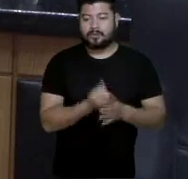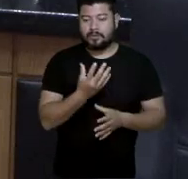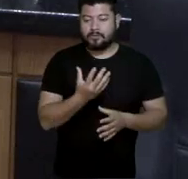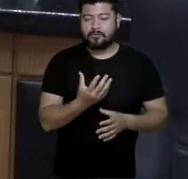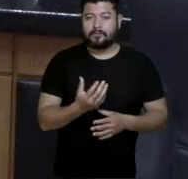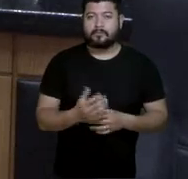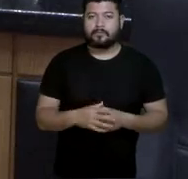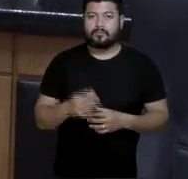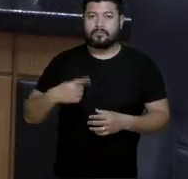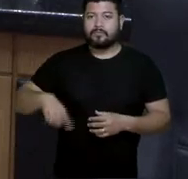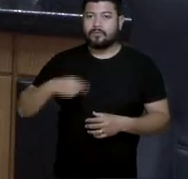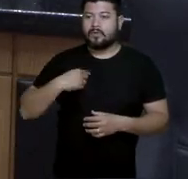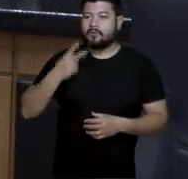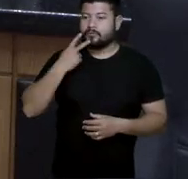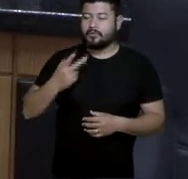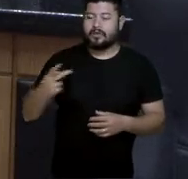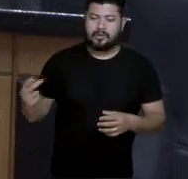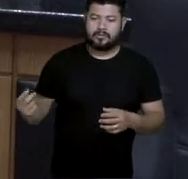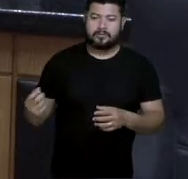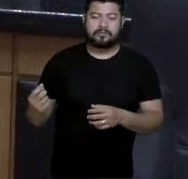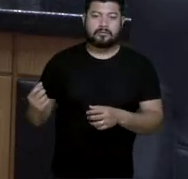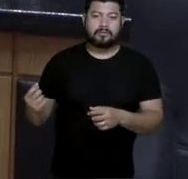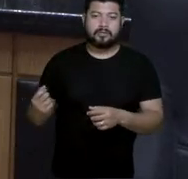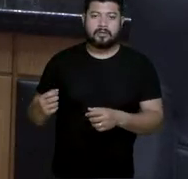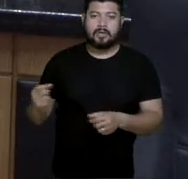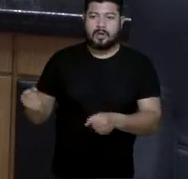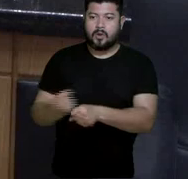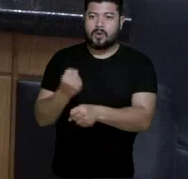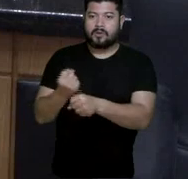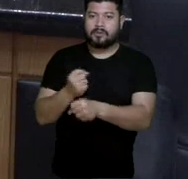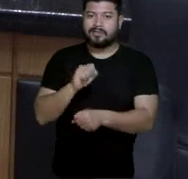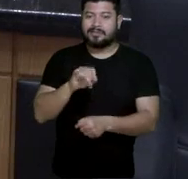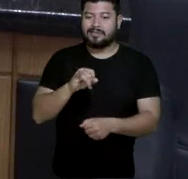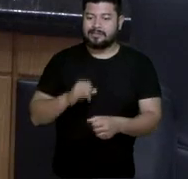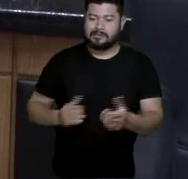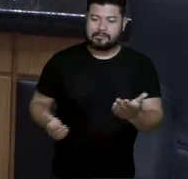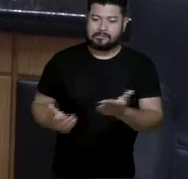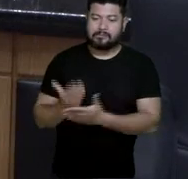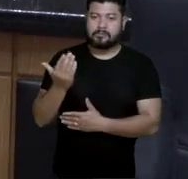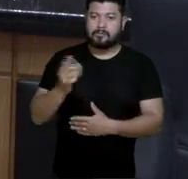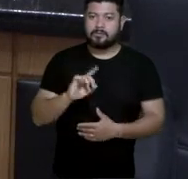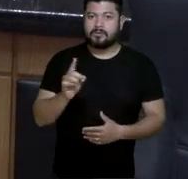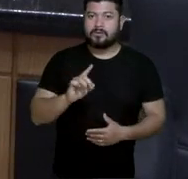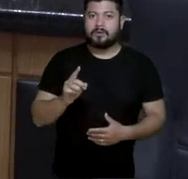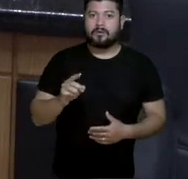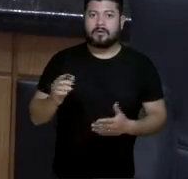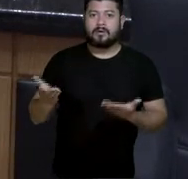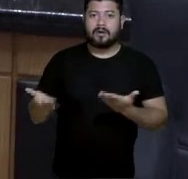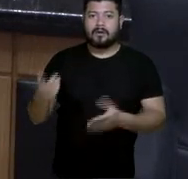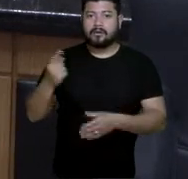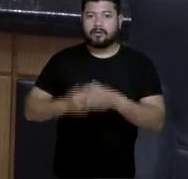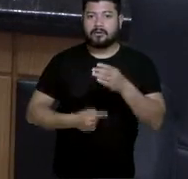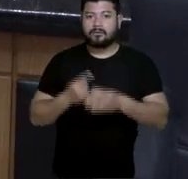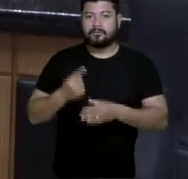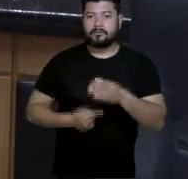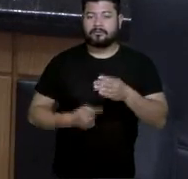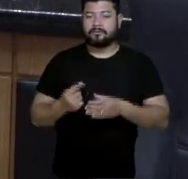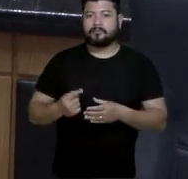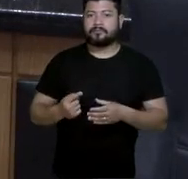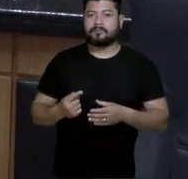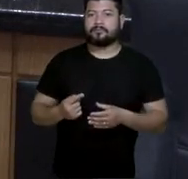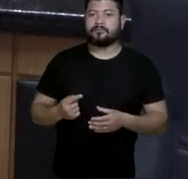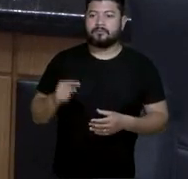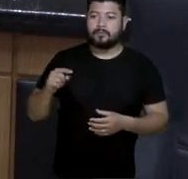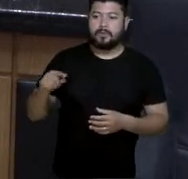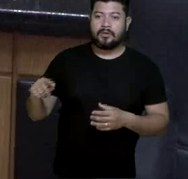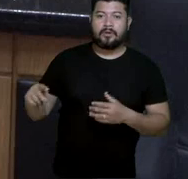as obras, mas nós estamos, se não aprovarmos a minha emenda, ou melhor, a emenda da Comissão de Mérito, que é a